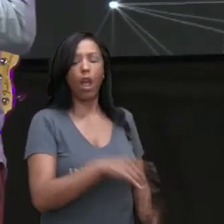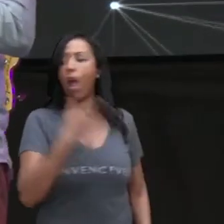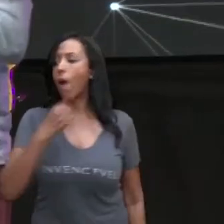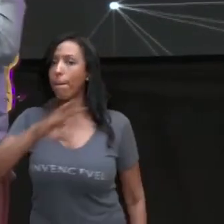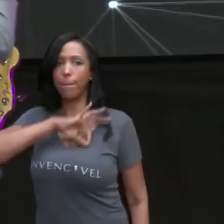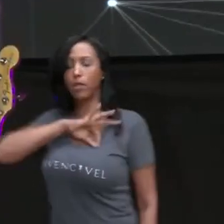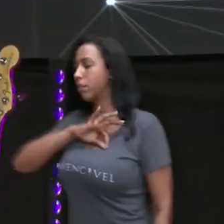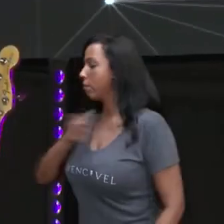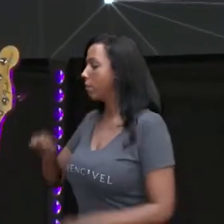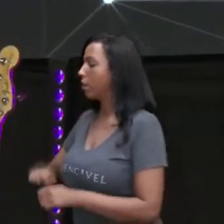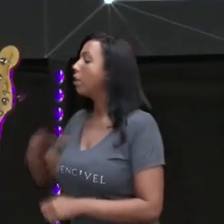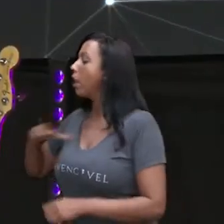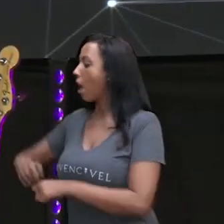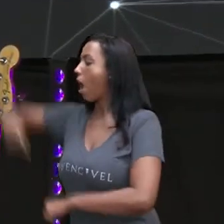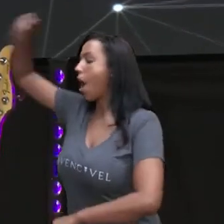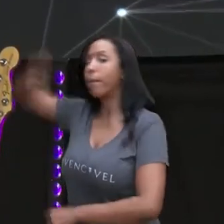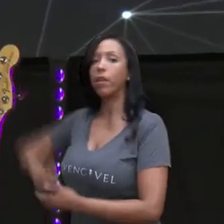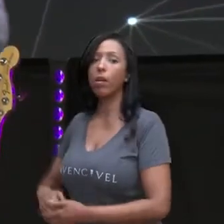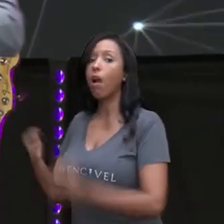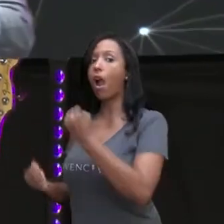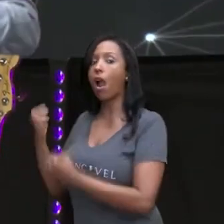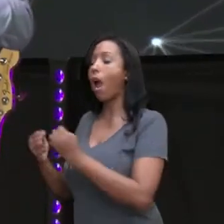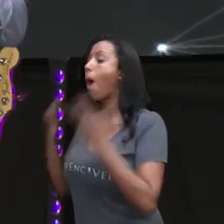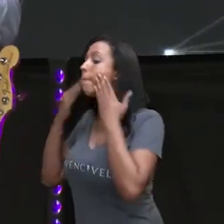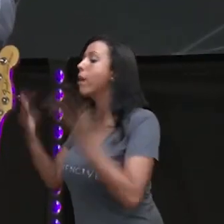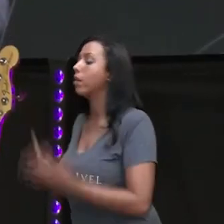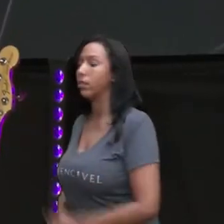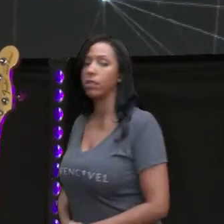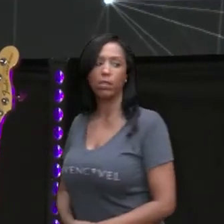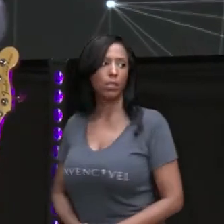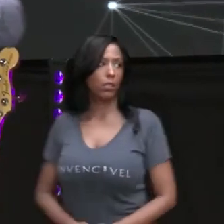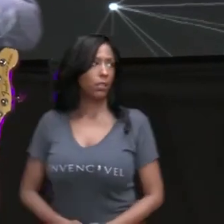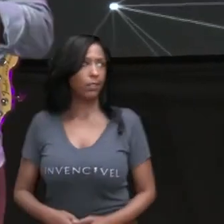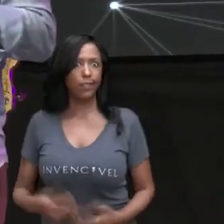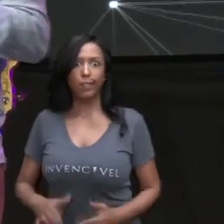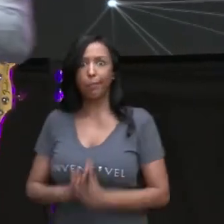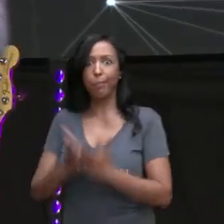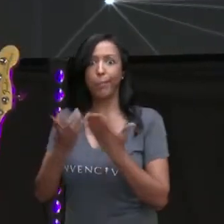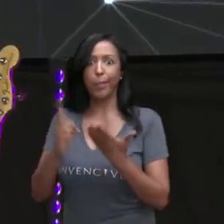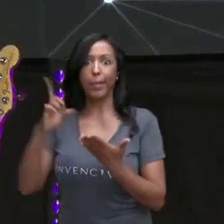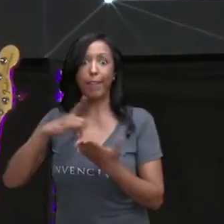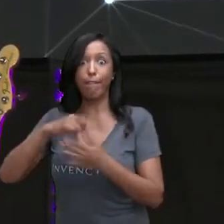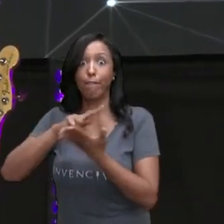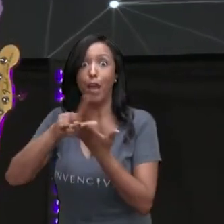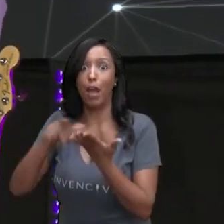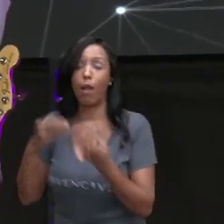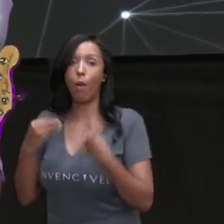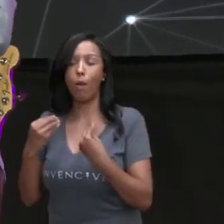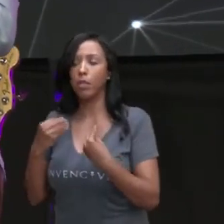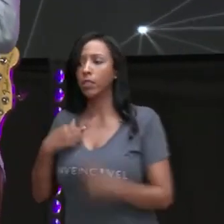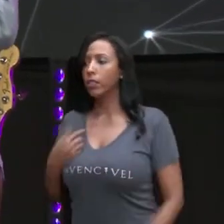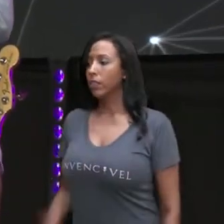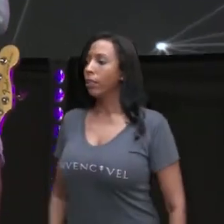acho que era um Fusca, abre o capô, aí ele abriu o capô e falou, pronto, mais uma cadeia. Quando